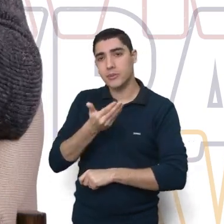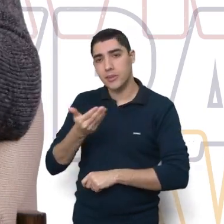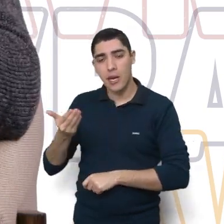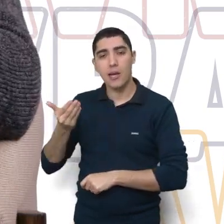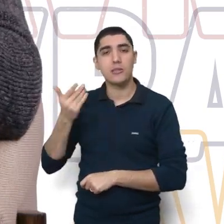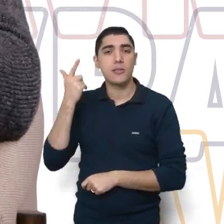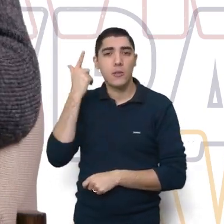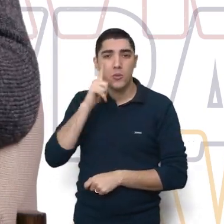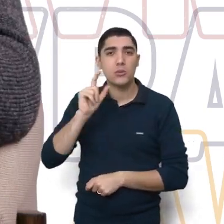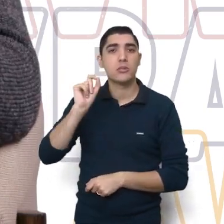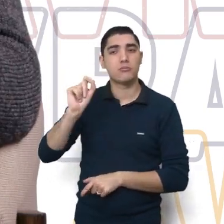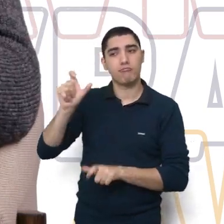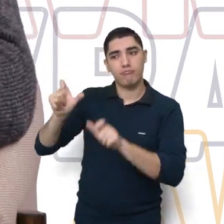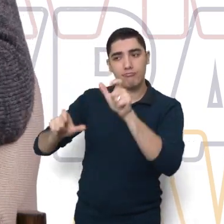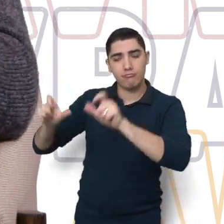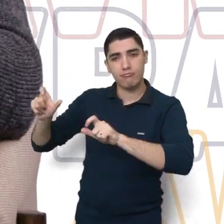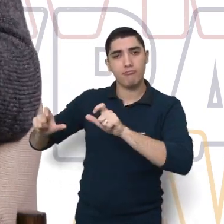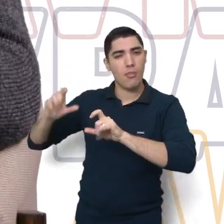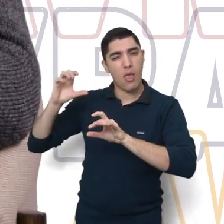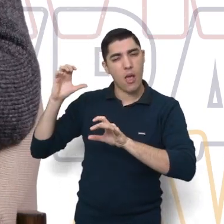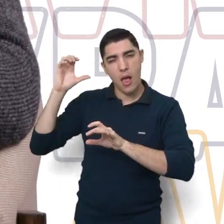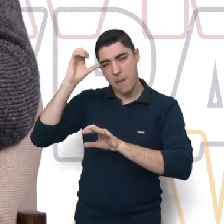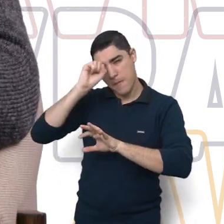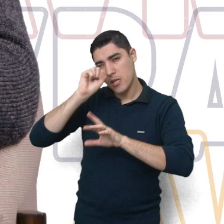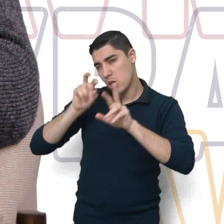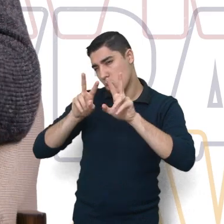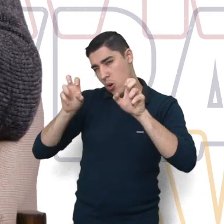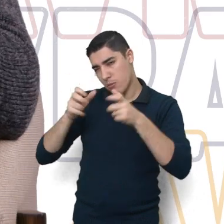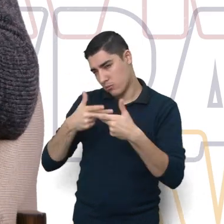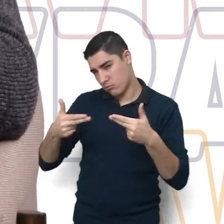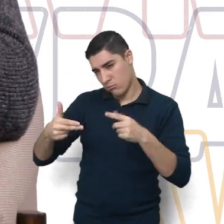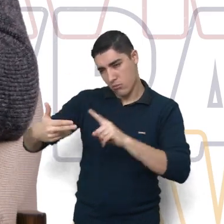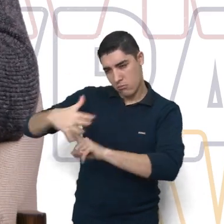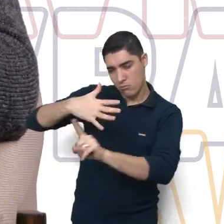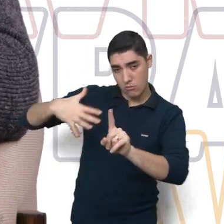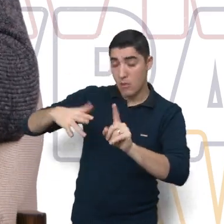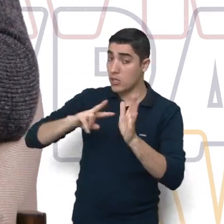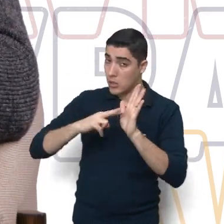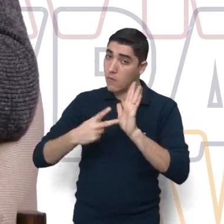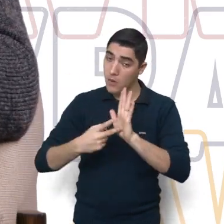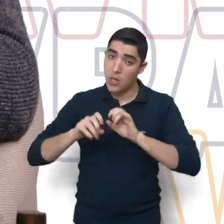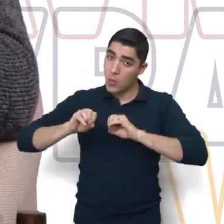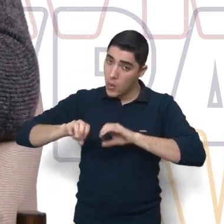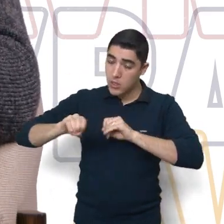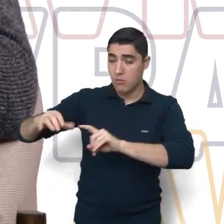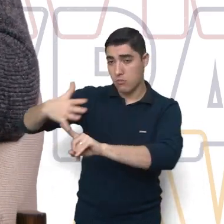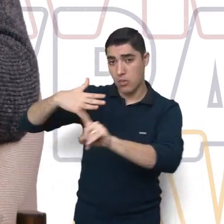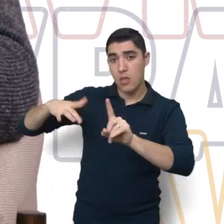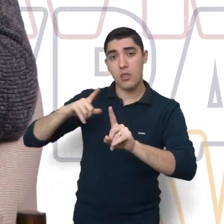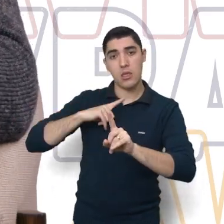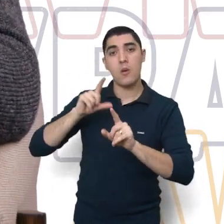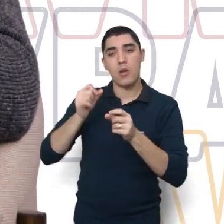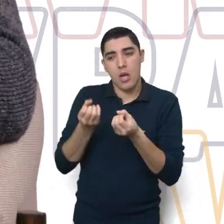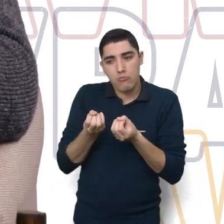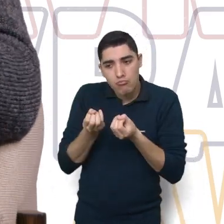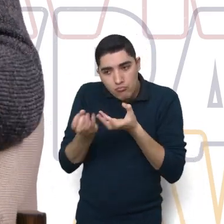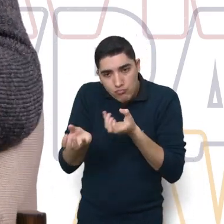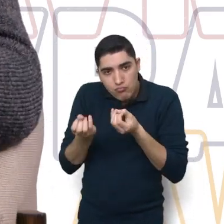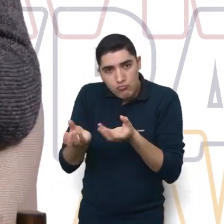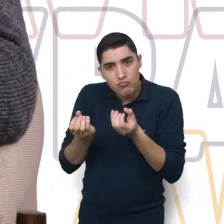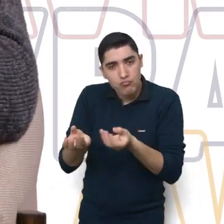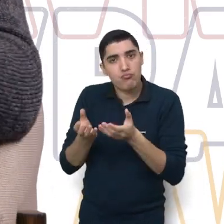para que se leva essas questões isso a educação ambiental a gente tá transmitindo né Nós estamos transmitindo